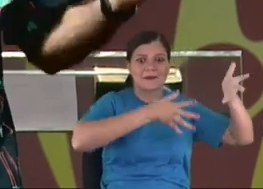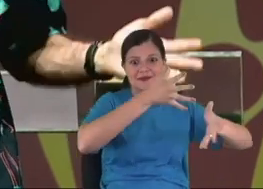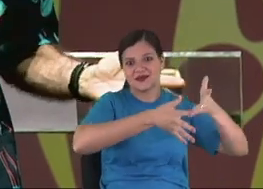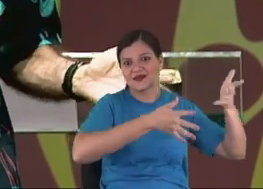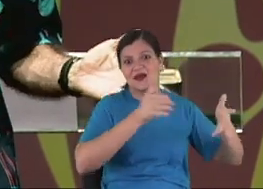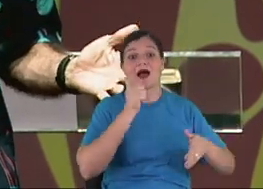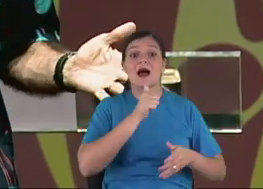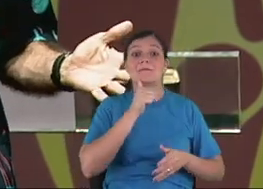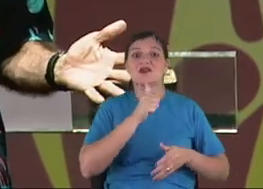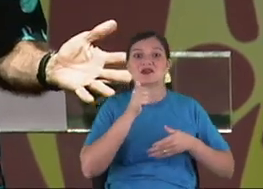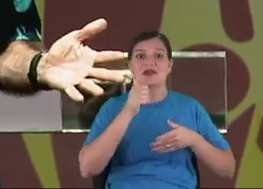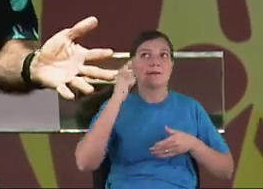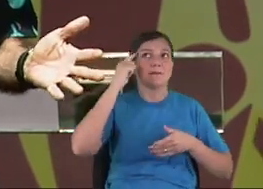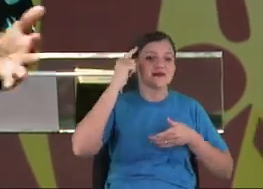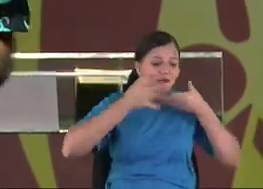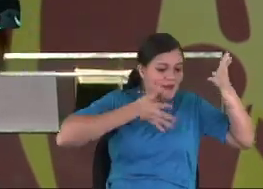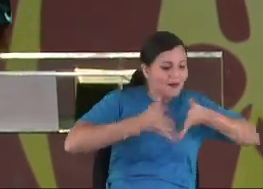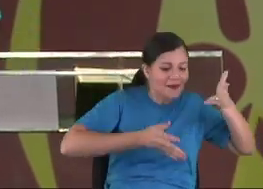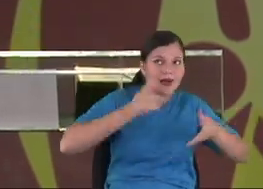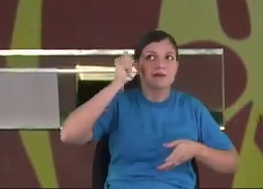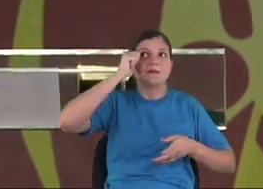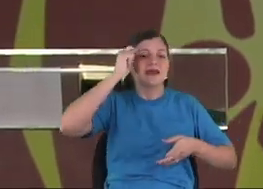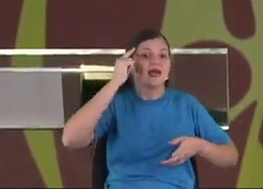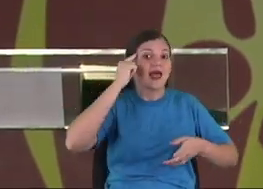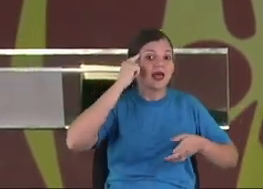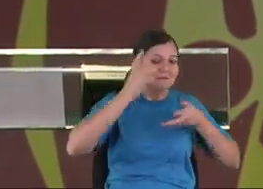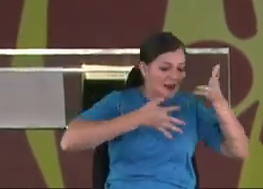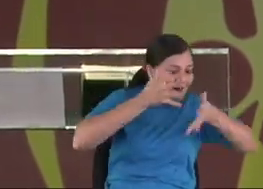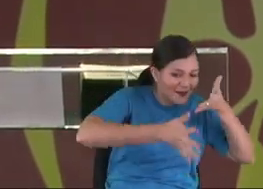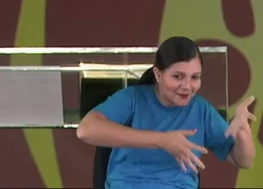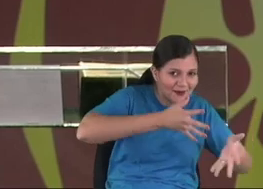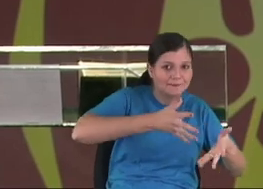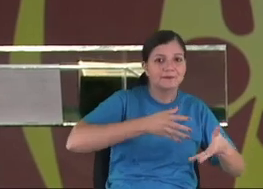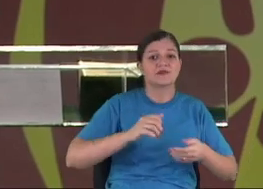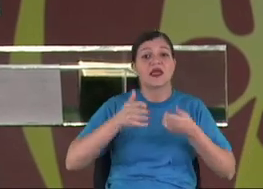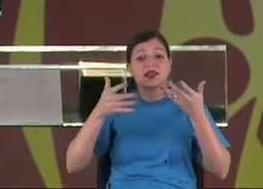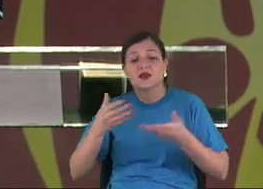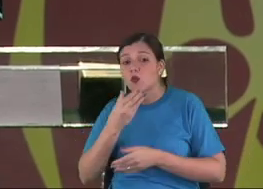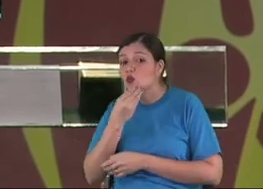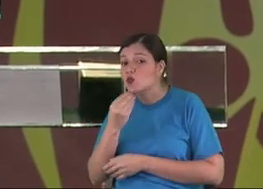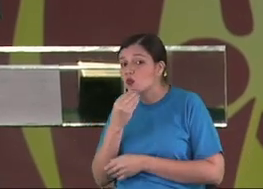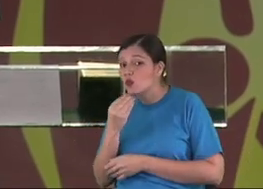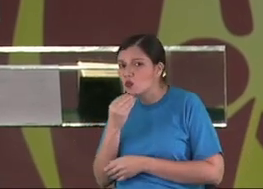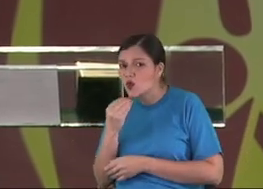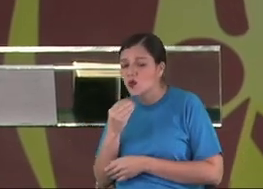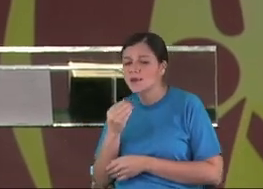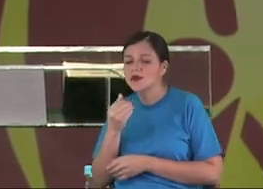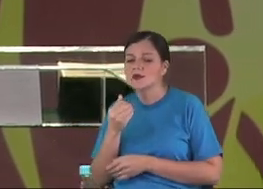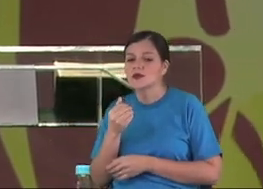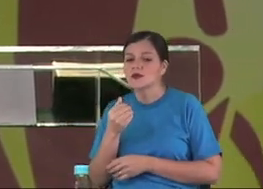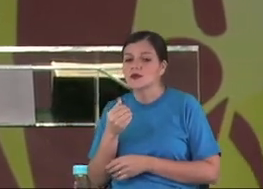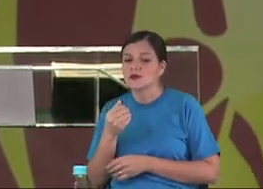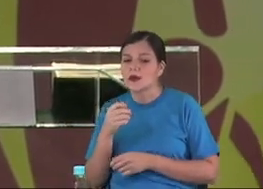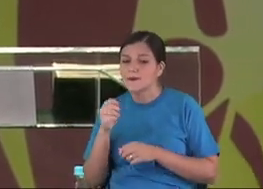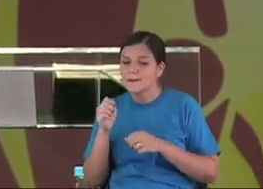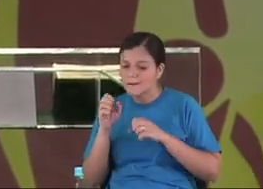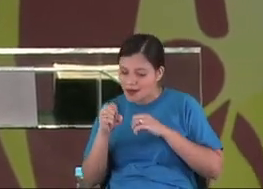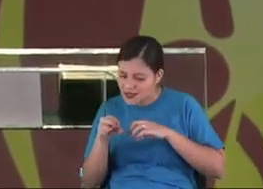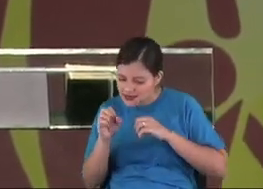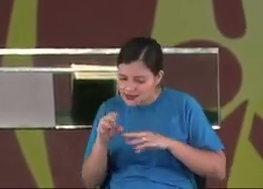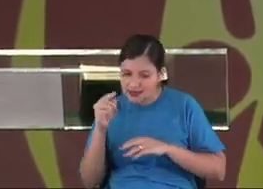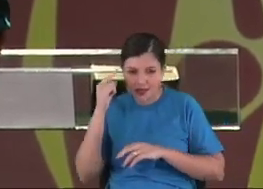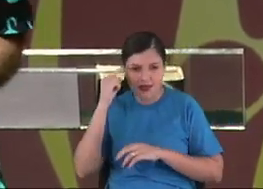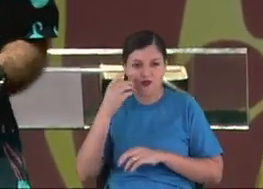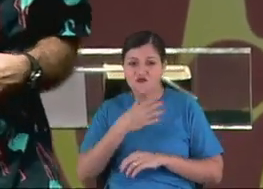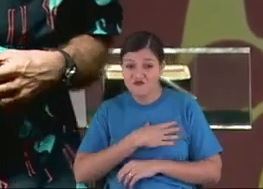fala tudo. E o homem então, para você ensinar discernimento para o seu filho, você tem que falar um pouco. Quando você faz